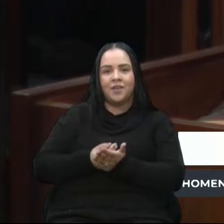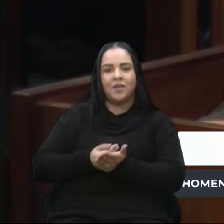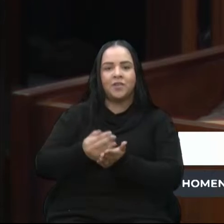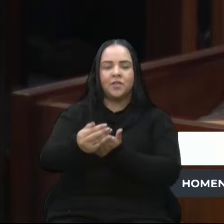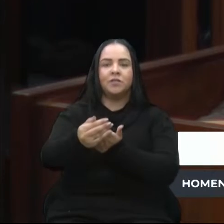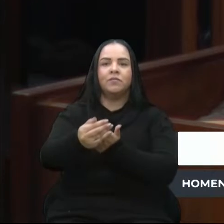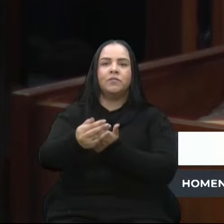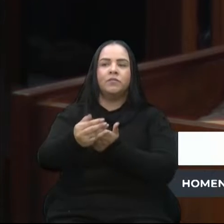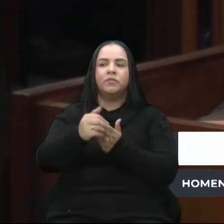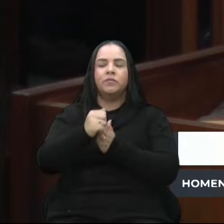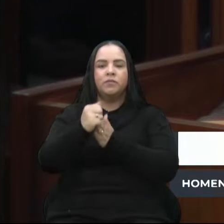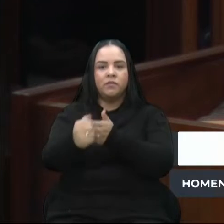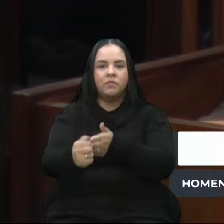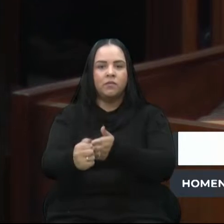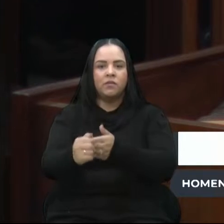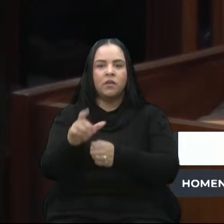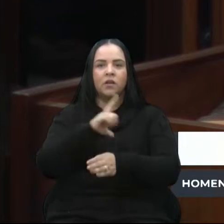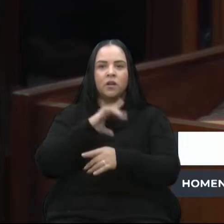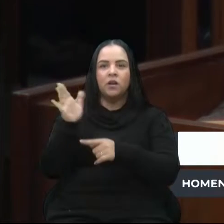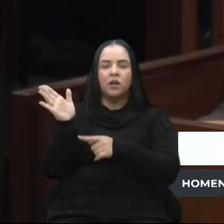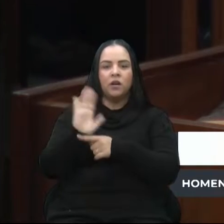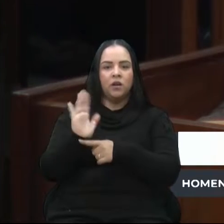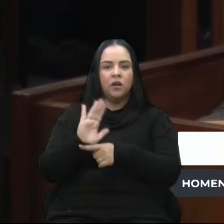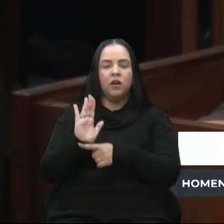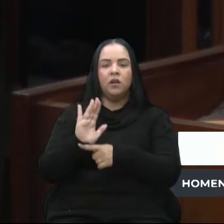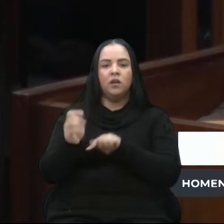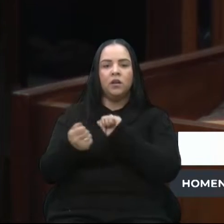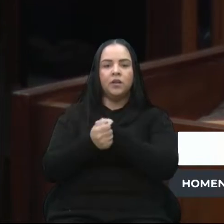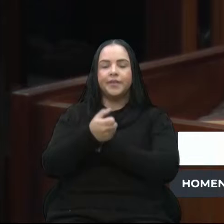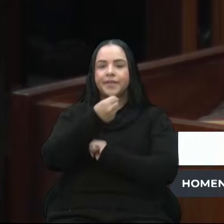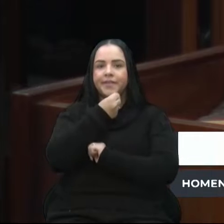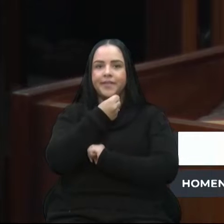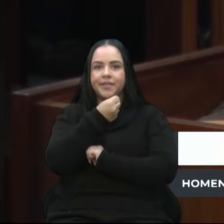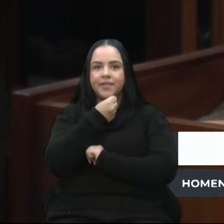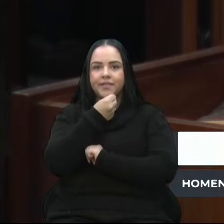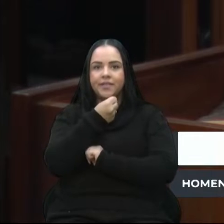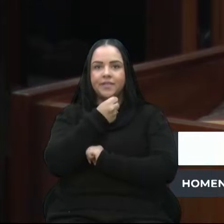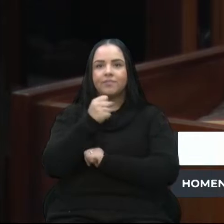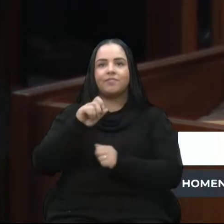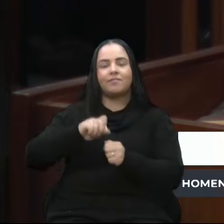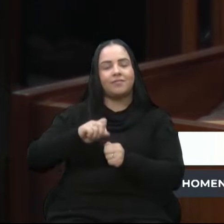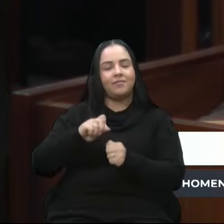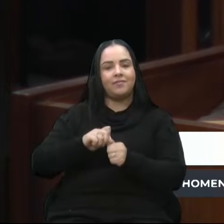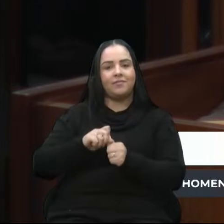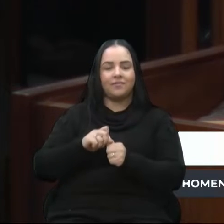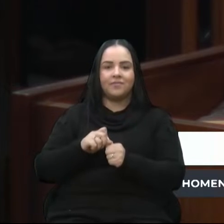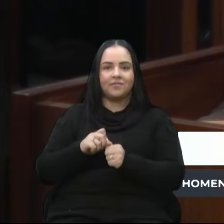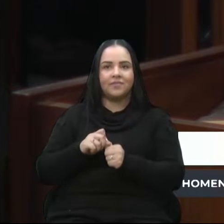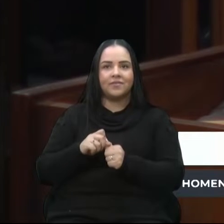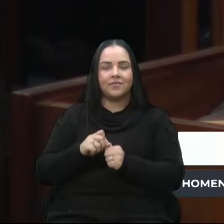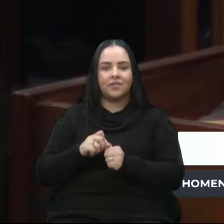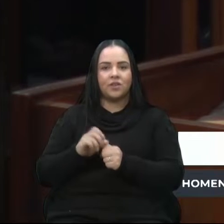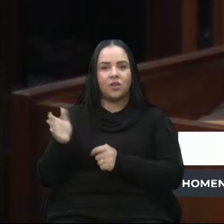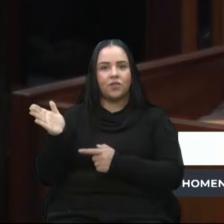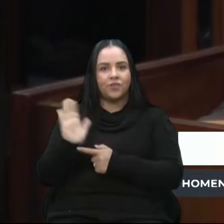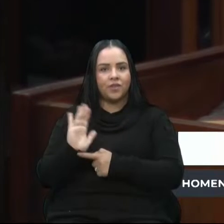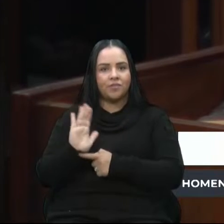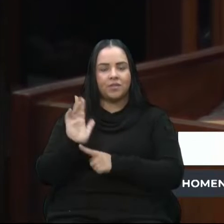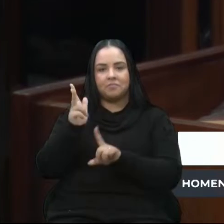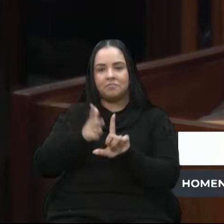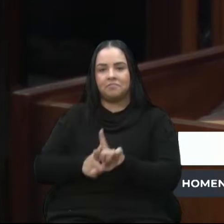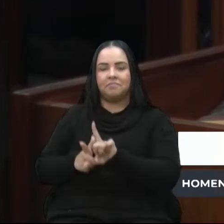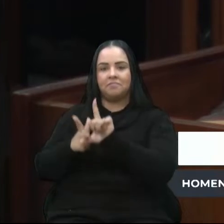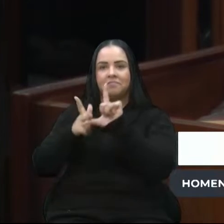um filme que o André Constantin, jornalista, um cineasta, fez. E quando nós